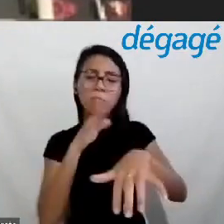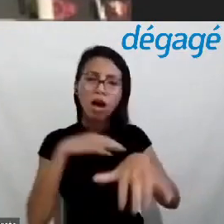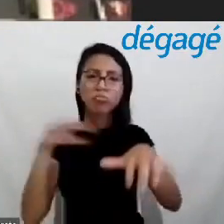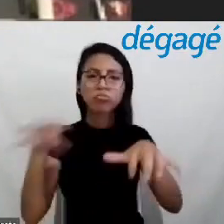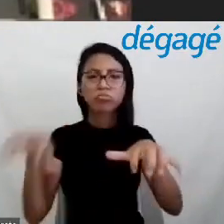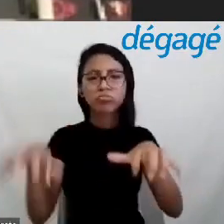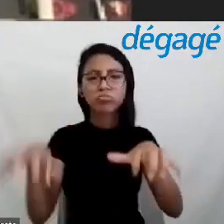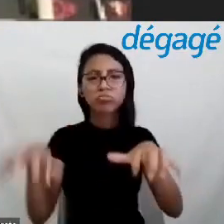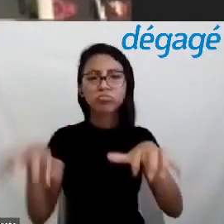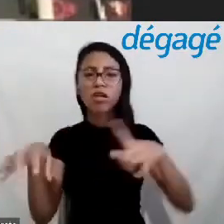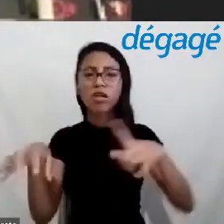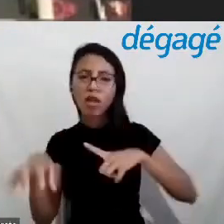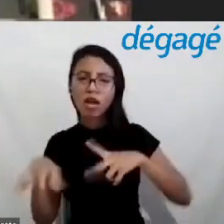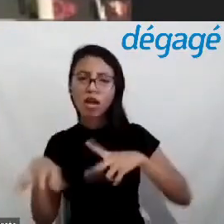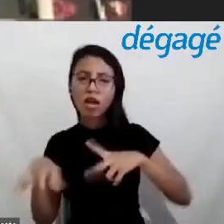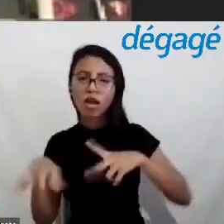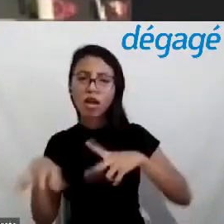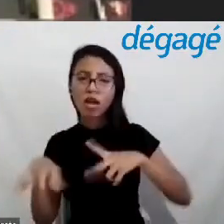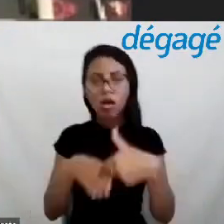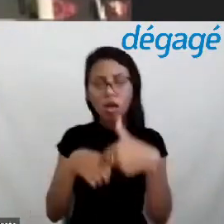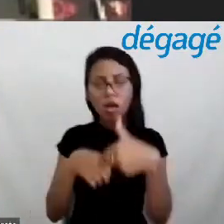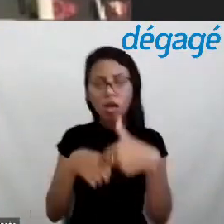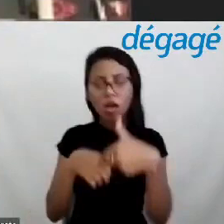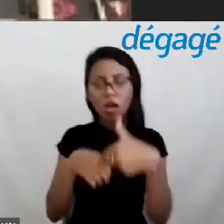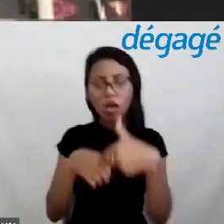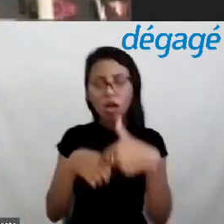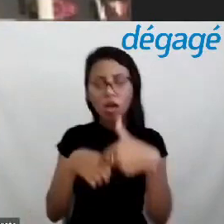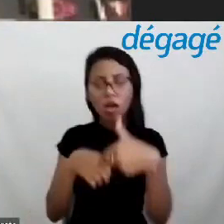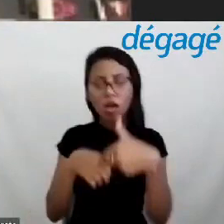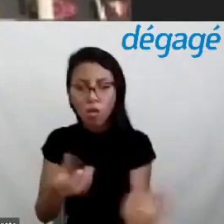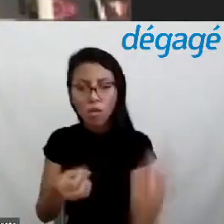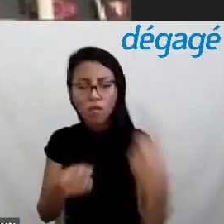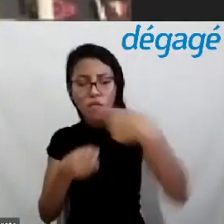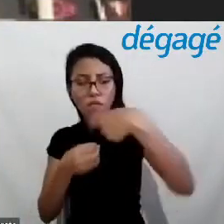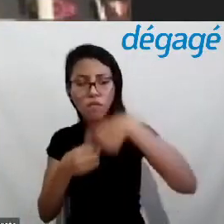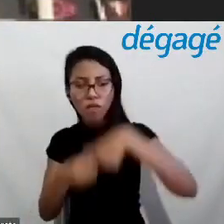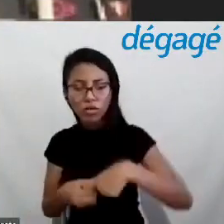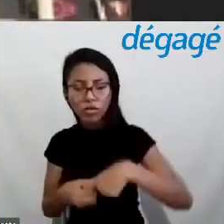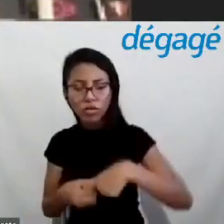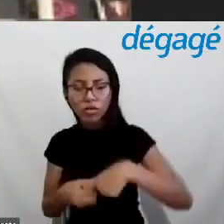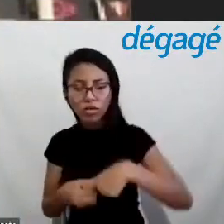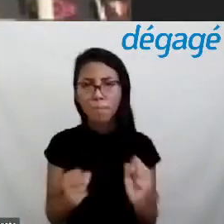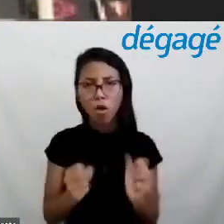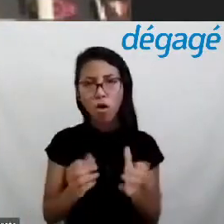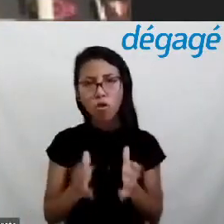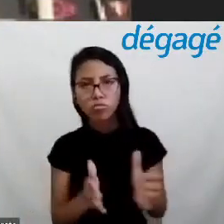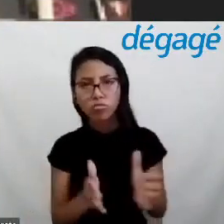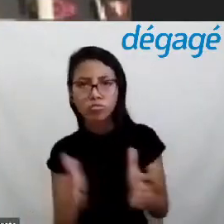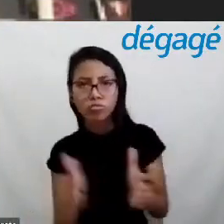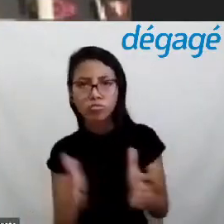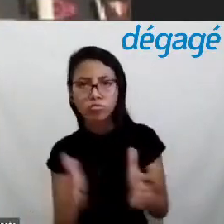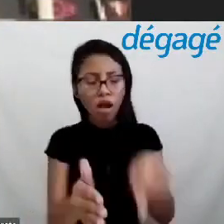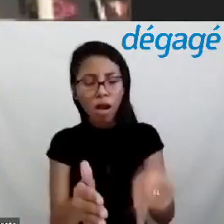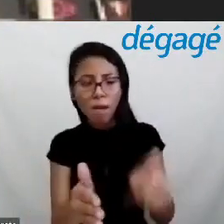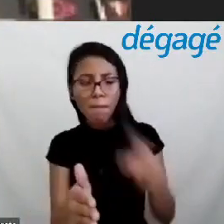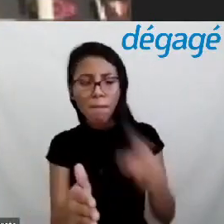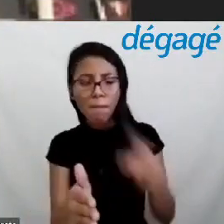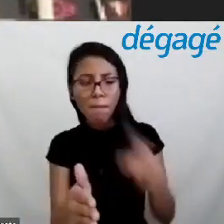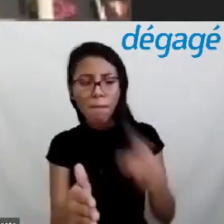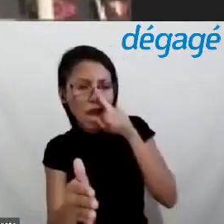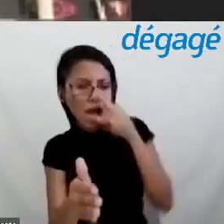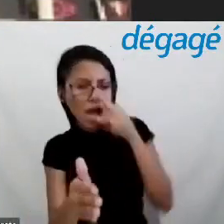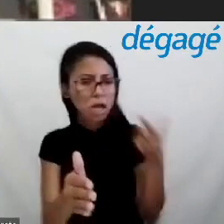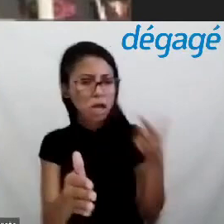Pode ser certo, pode ser discreto. Caminho certo, sem perigo, sem perigo, sem perigo, sem